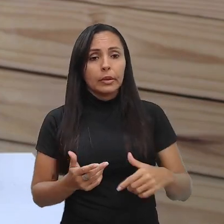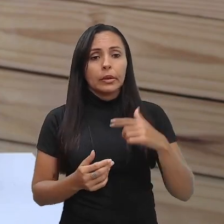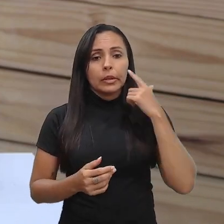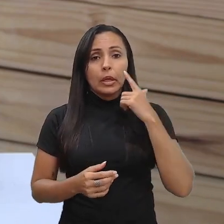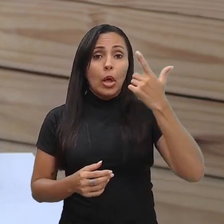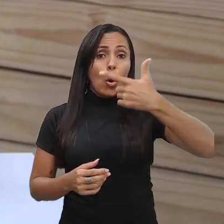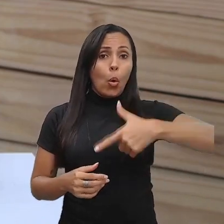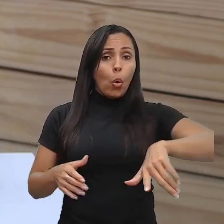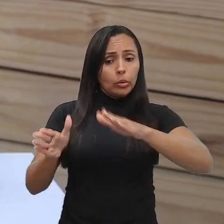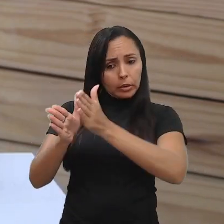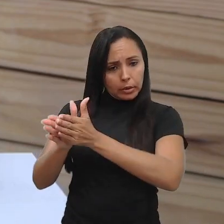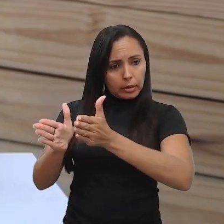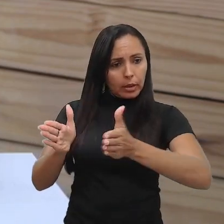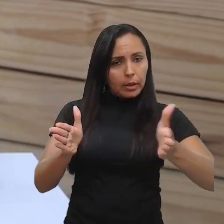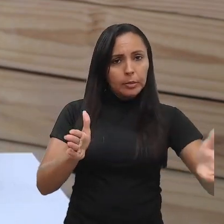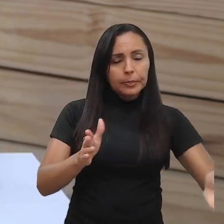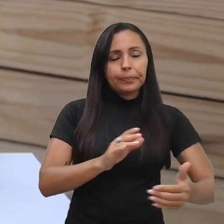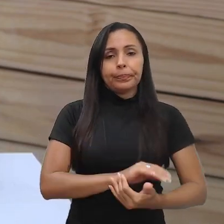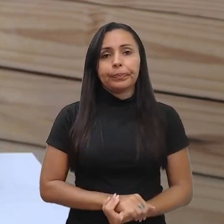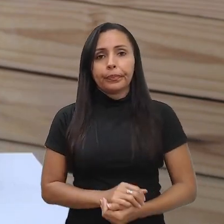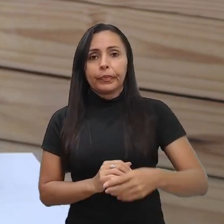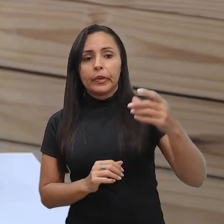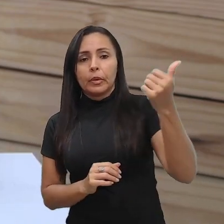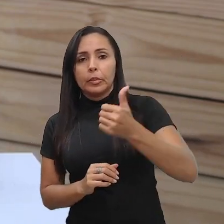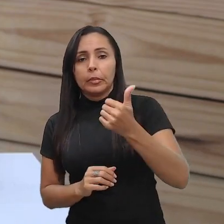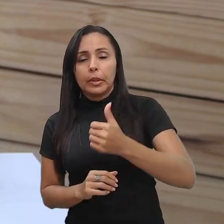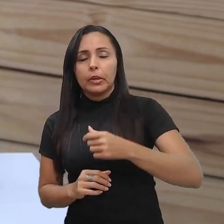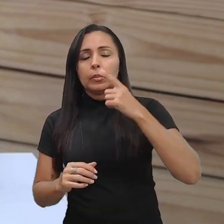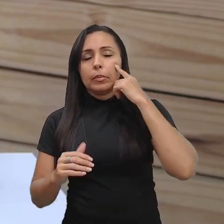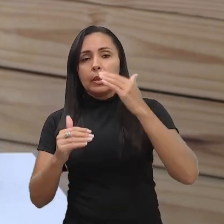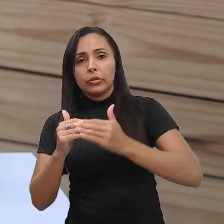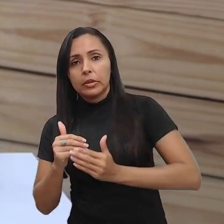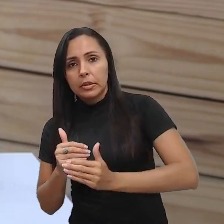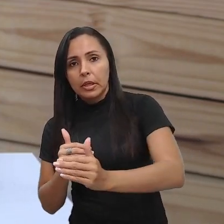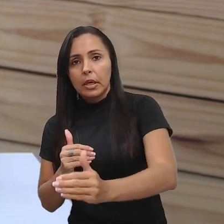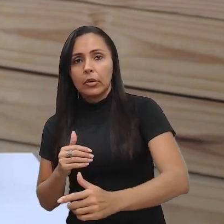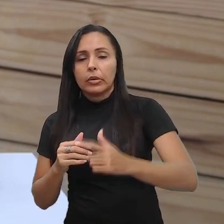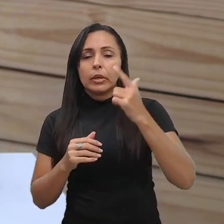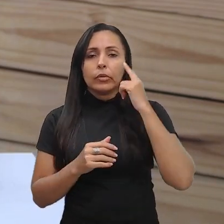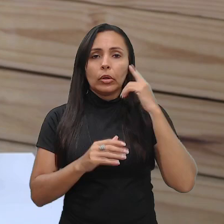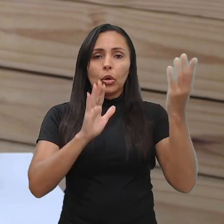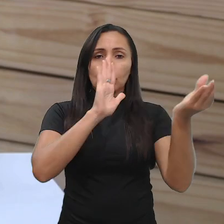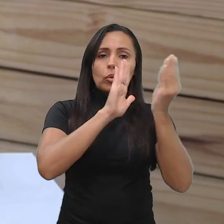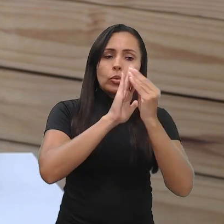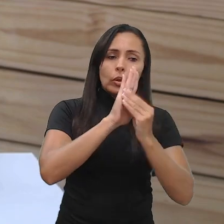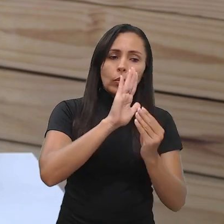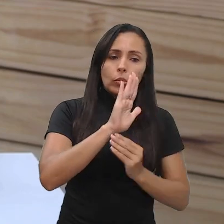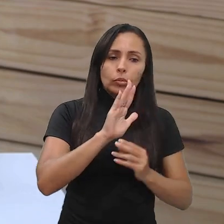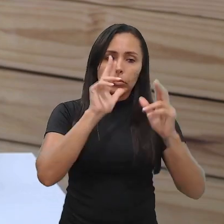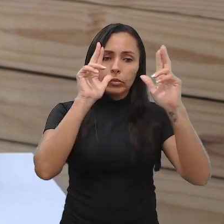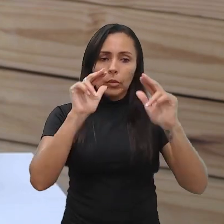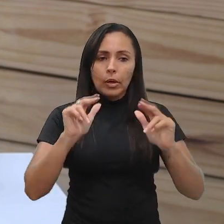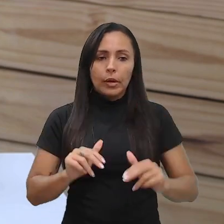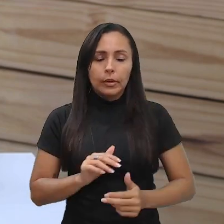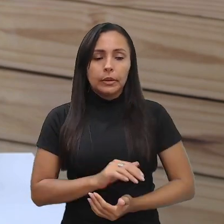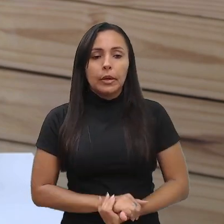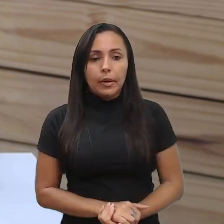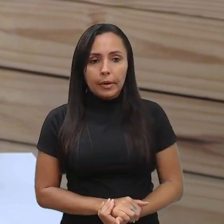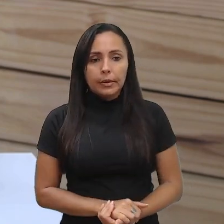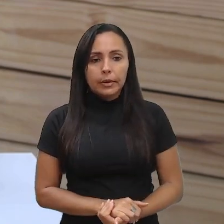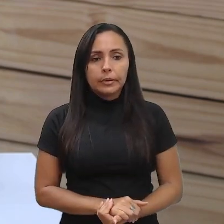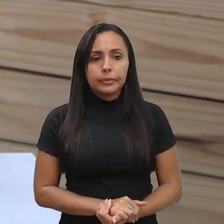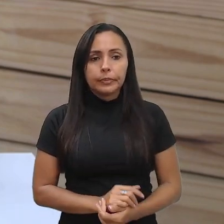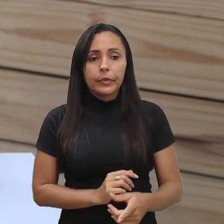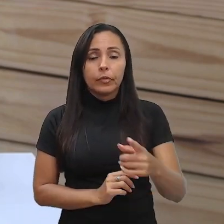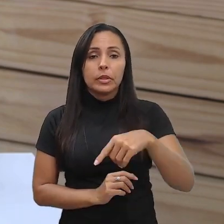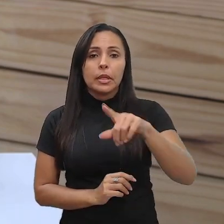outra etapa do nosso projeto. Então, primeiro, página inicial. Segundo, seções de conteúdo. Nas seções de conteúdo, você